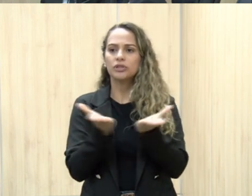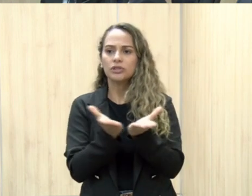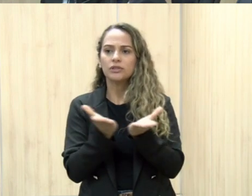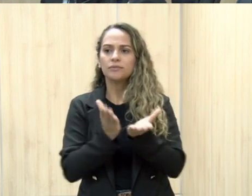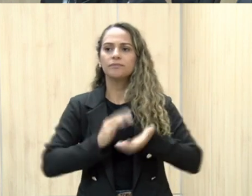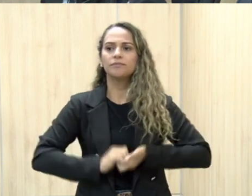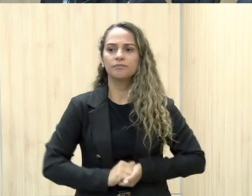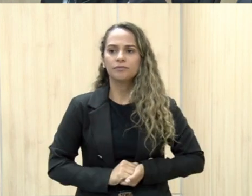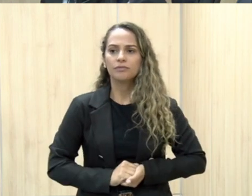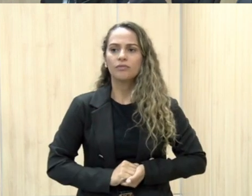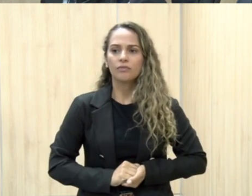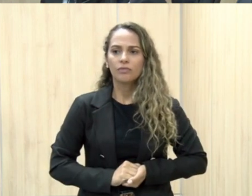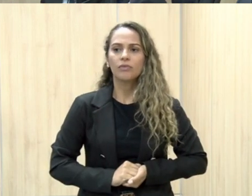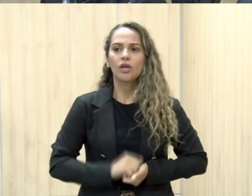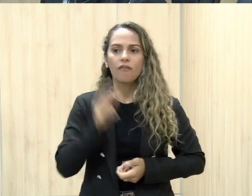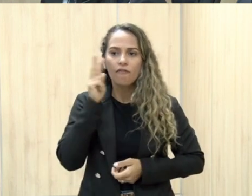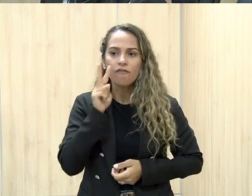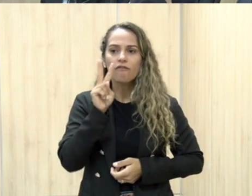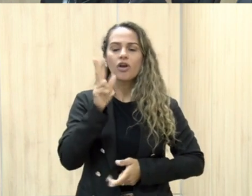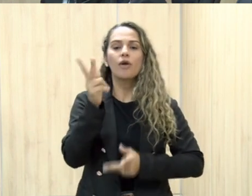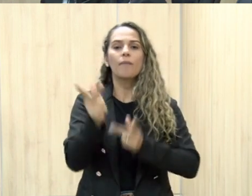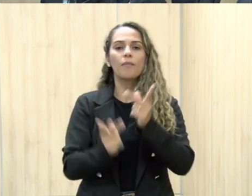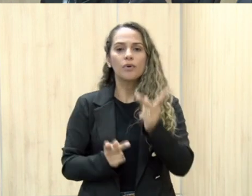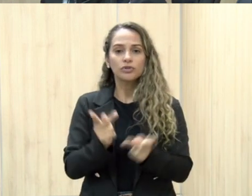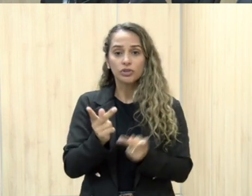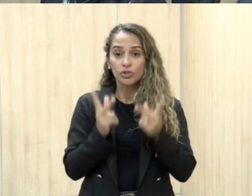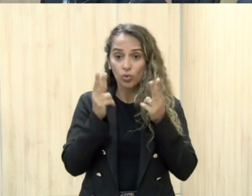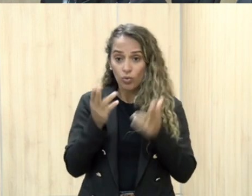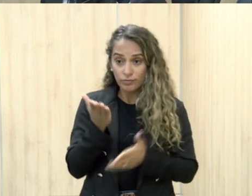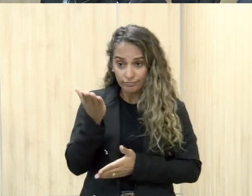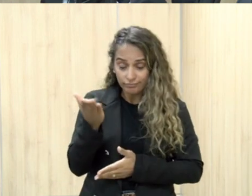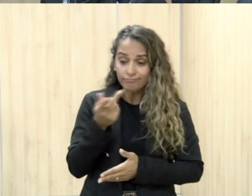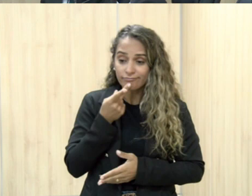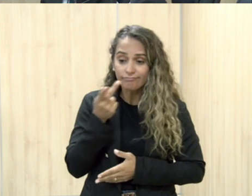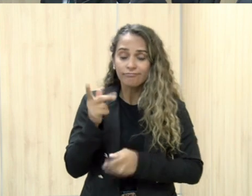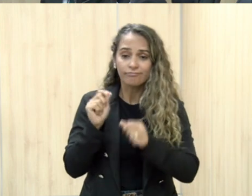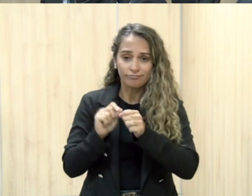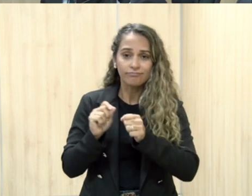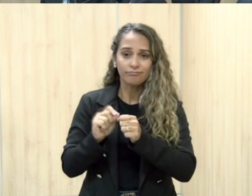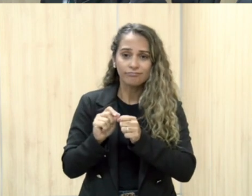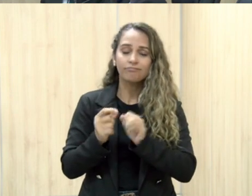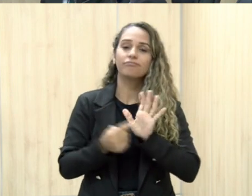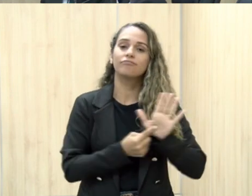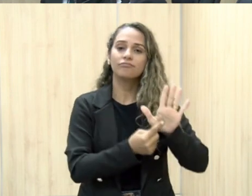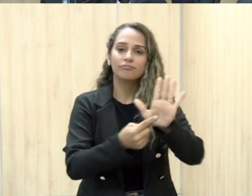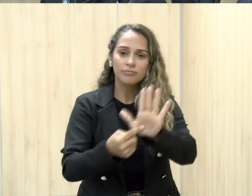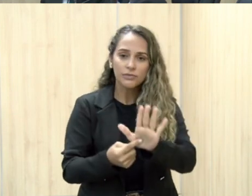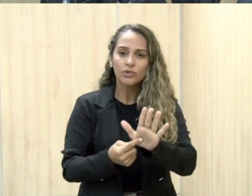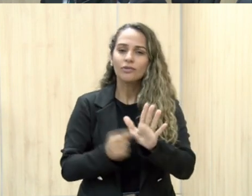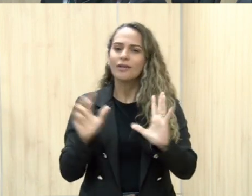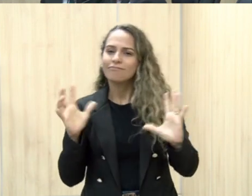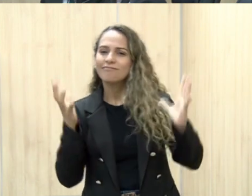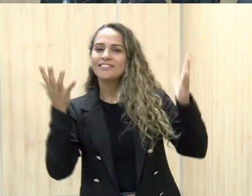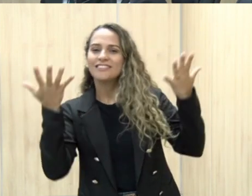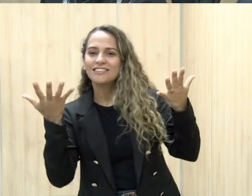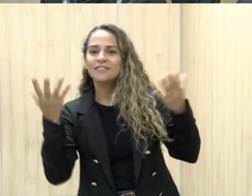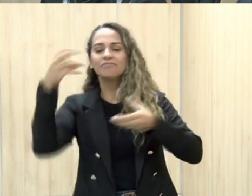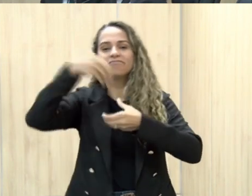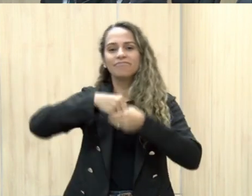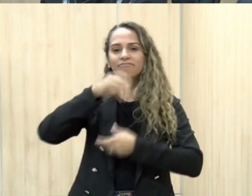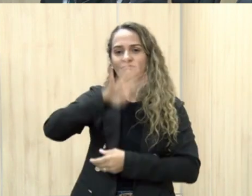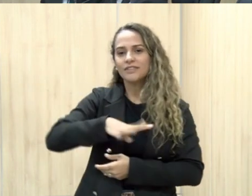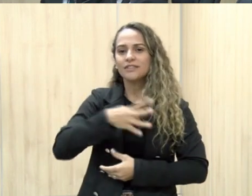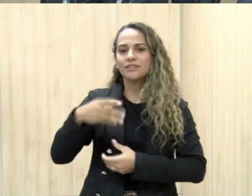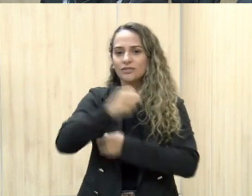e ver projetos como de vossa excelência trazendo a comemoração para dentro do calendário